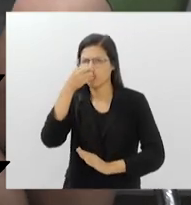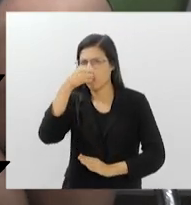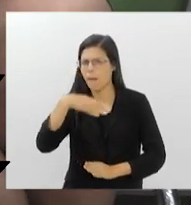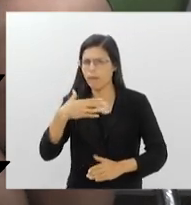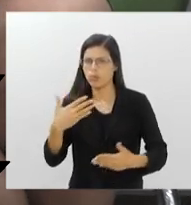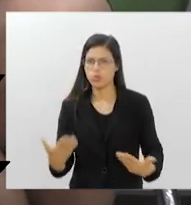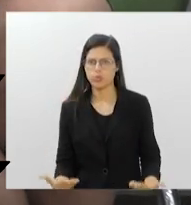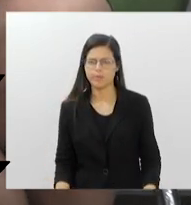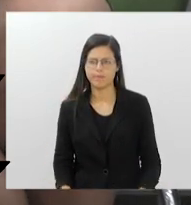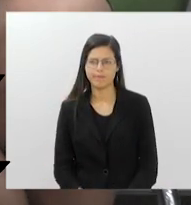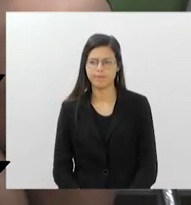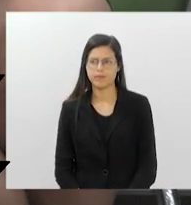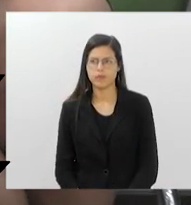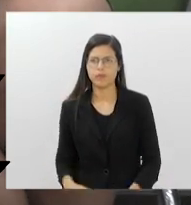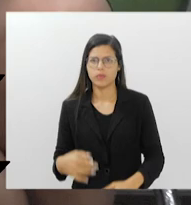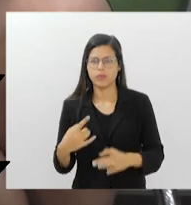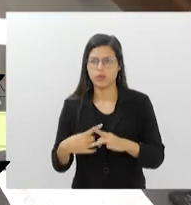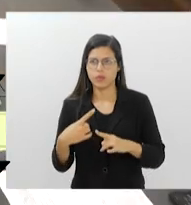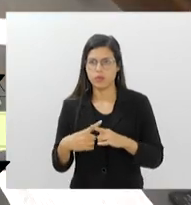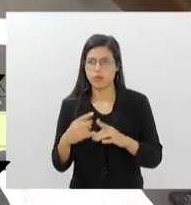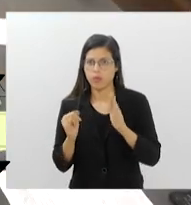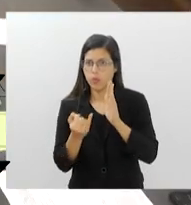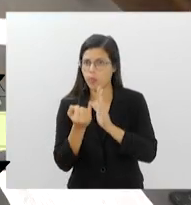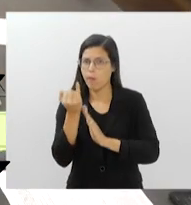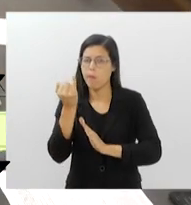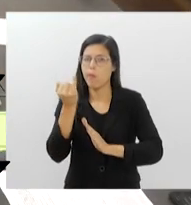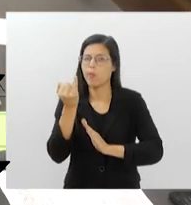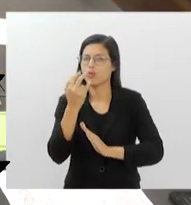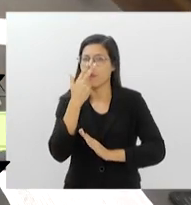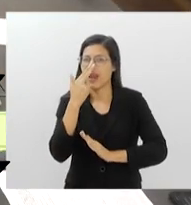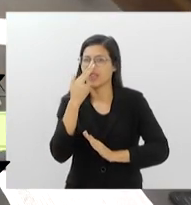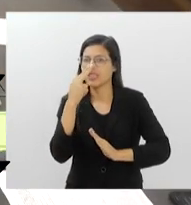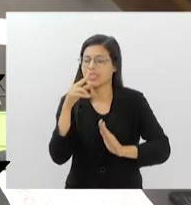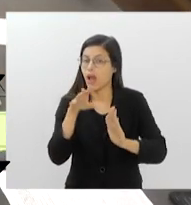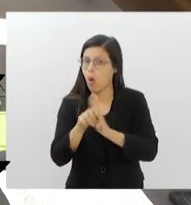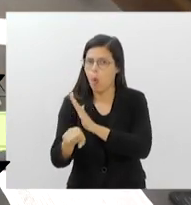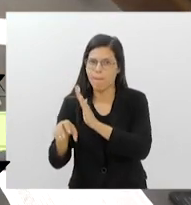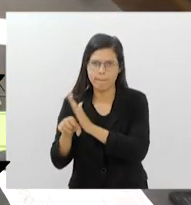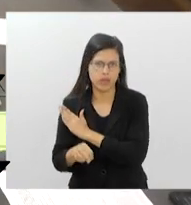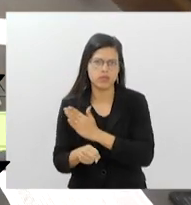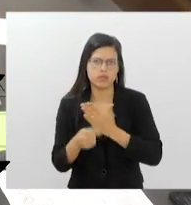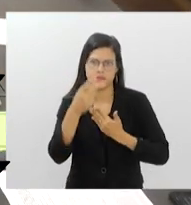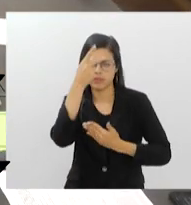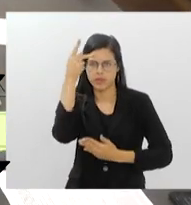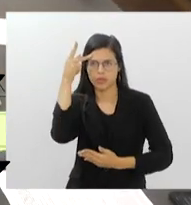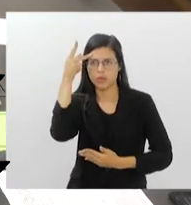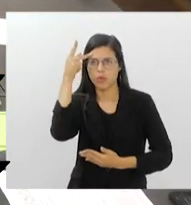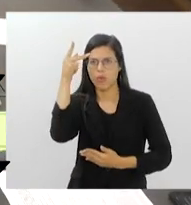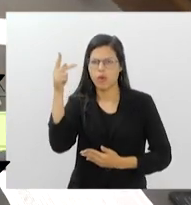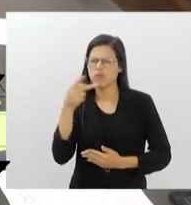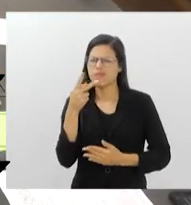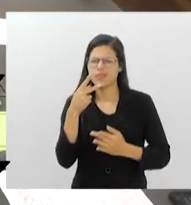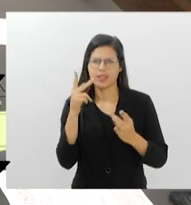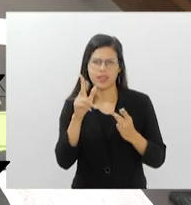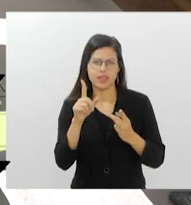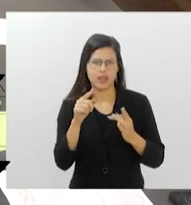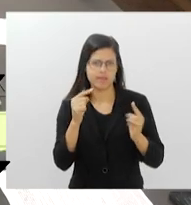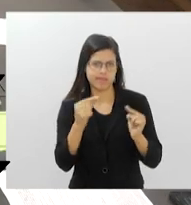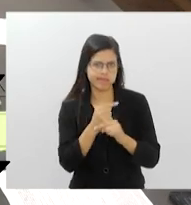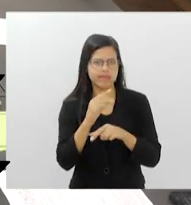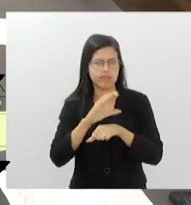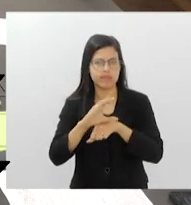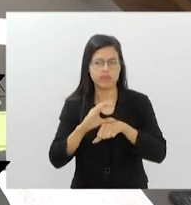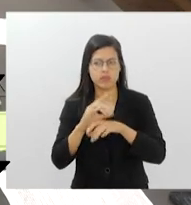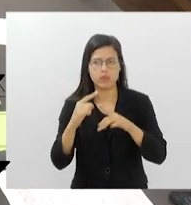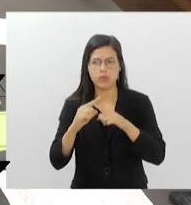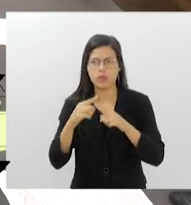abusiva porque é uma alícota extorsiva eu não digo que é inconstitucional porque o